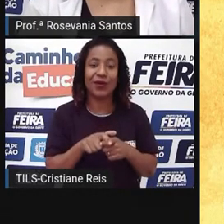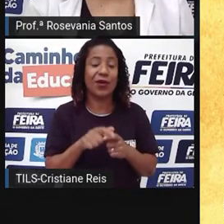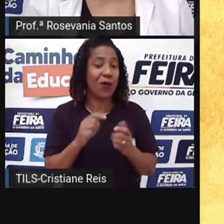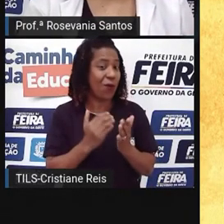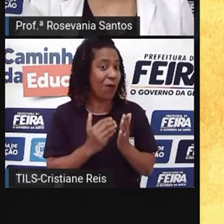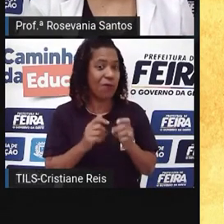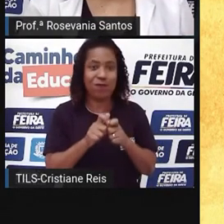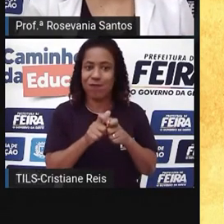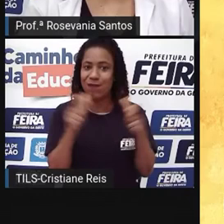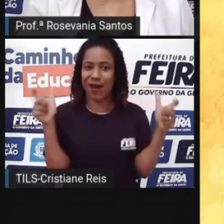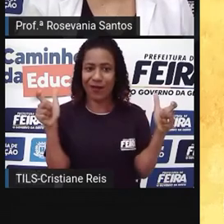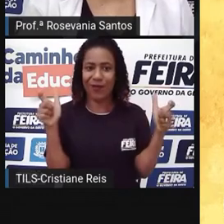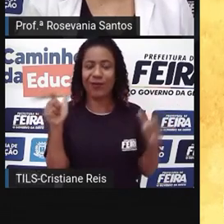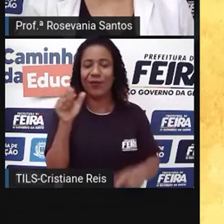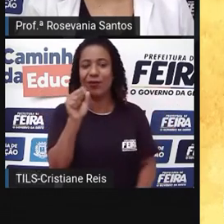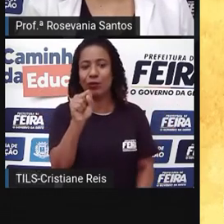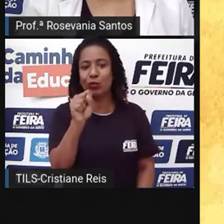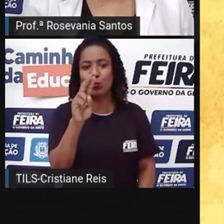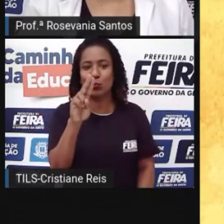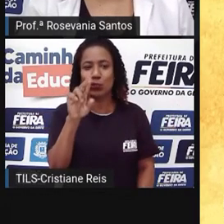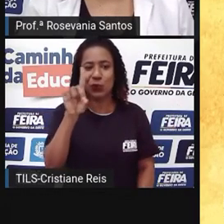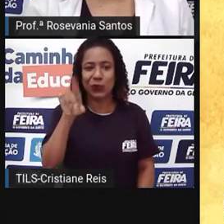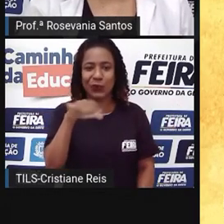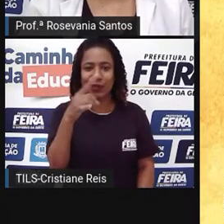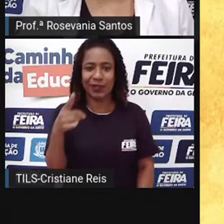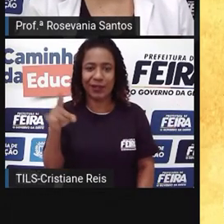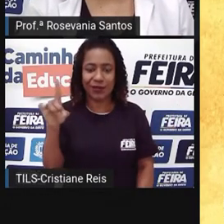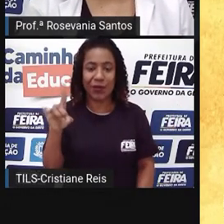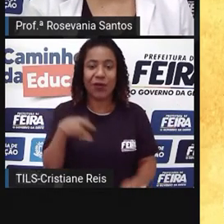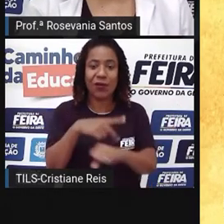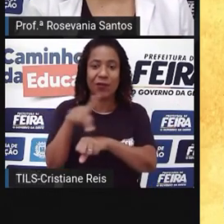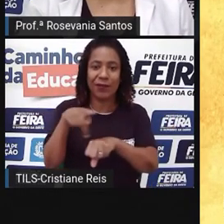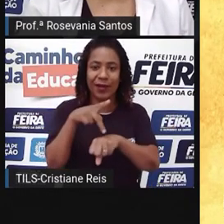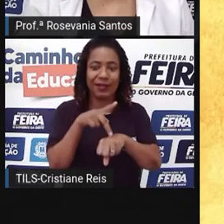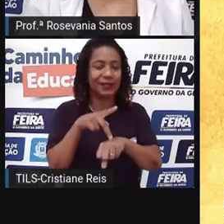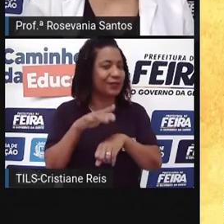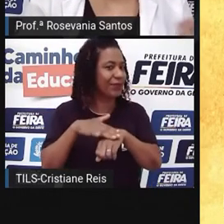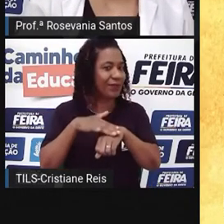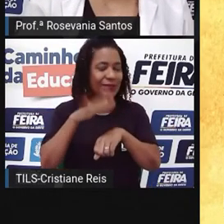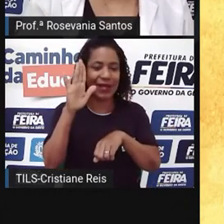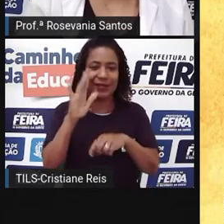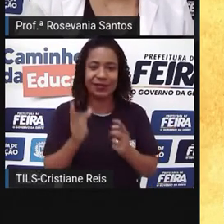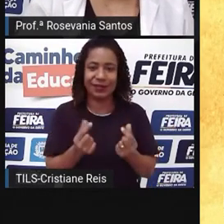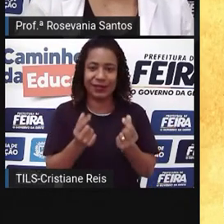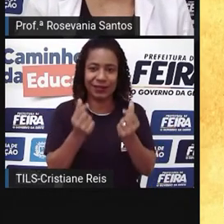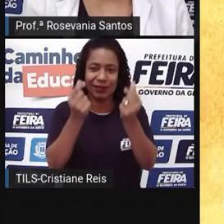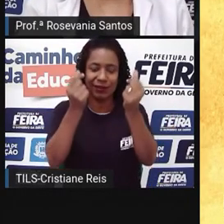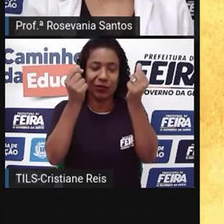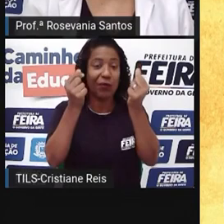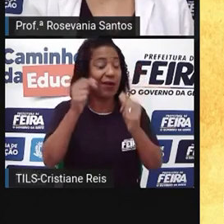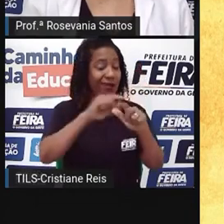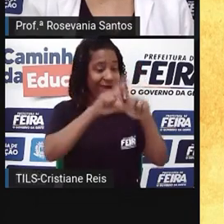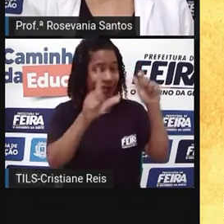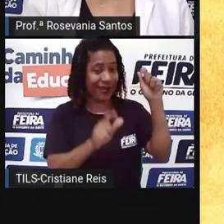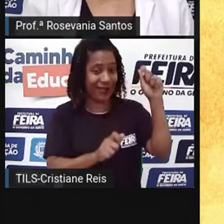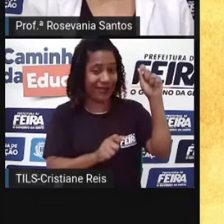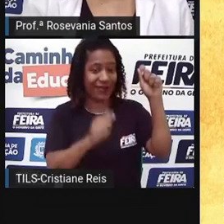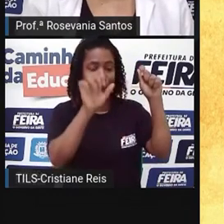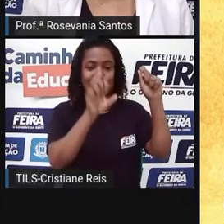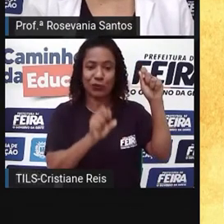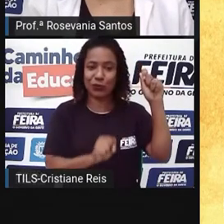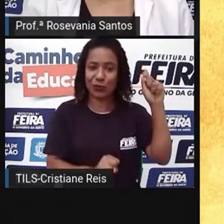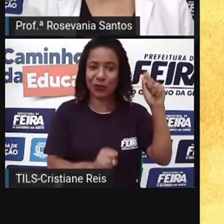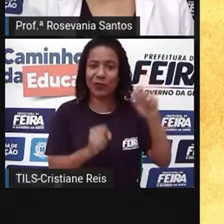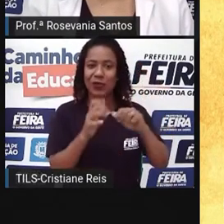falando, né, sobre o Sudão. O país mais rico do continente africano é a África do Sul, principalmente pela sua grande quantidade de reservas